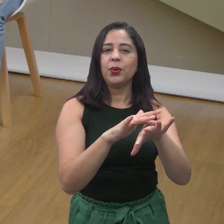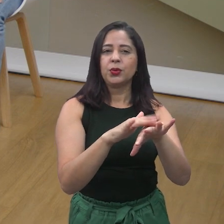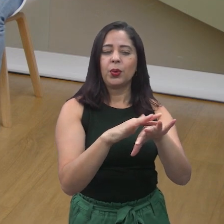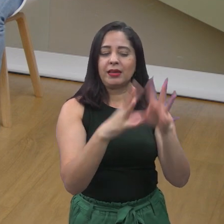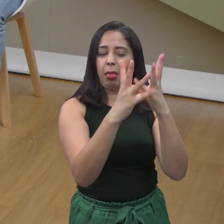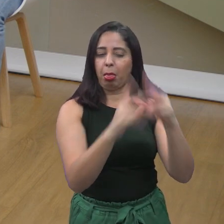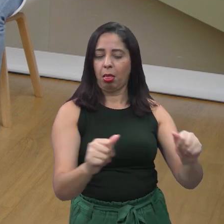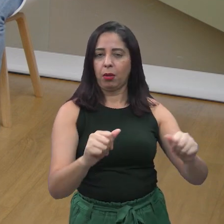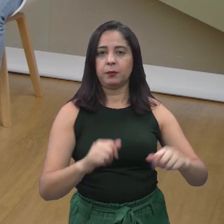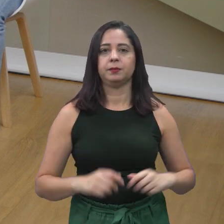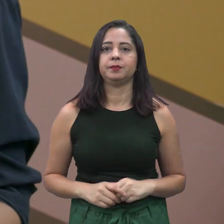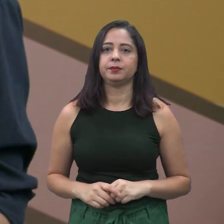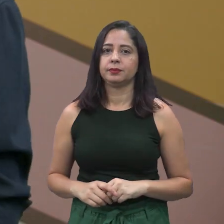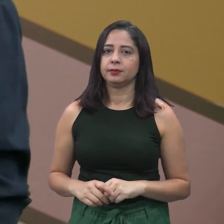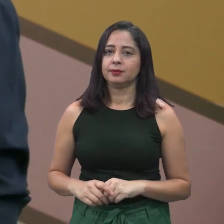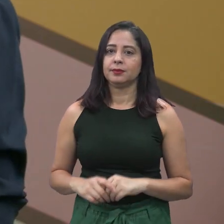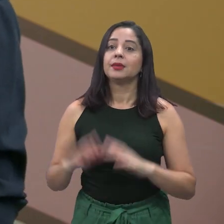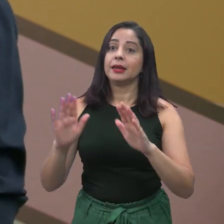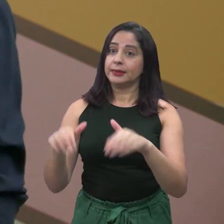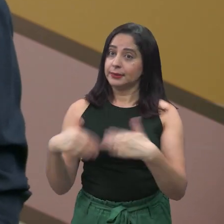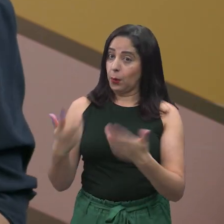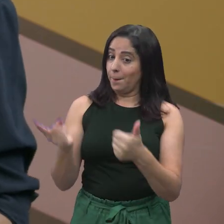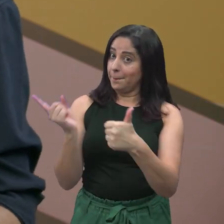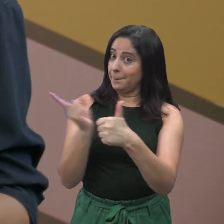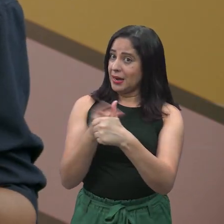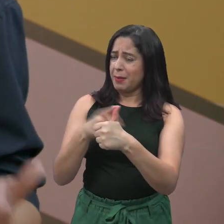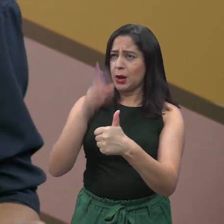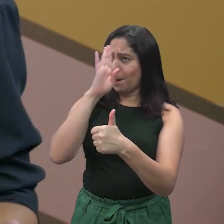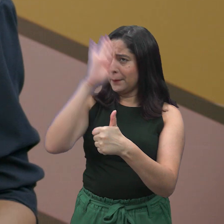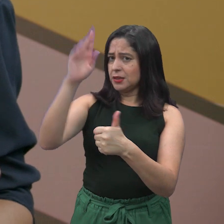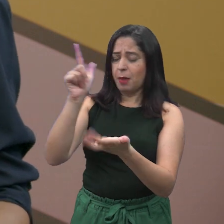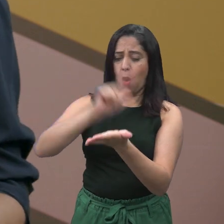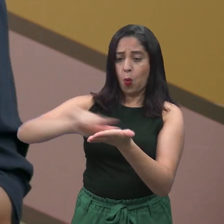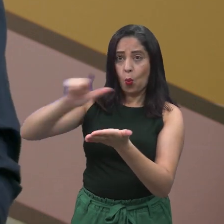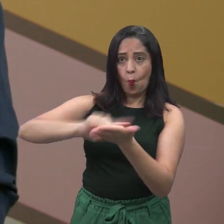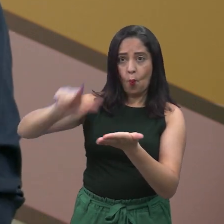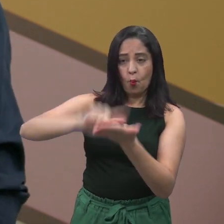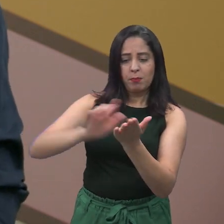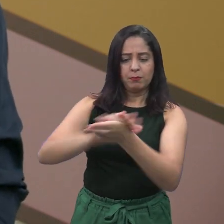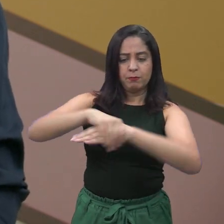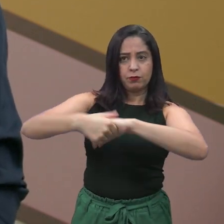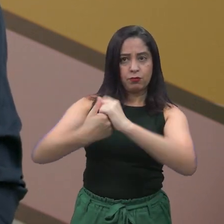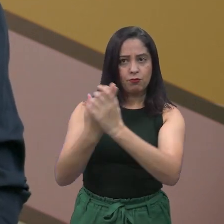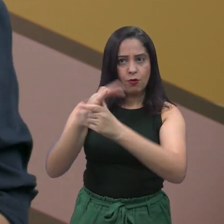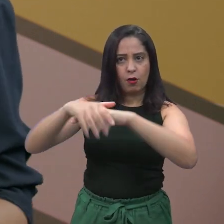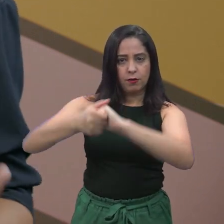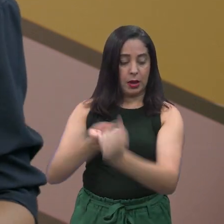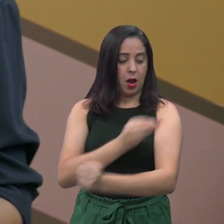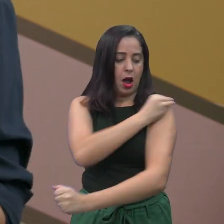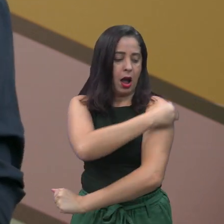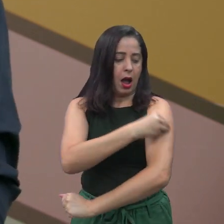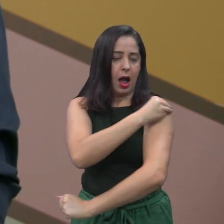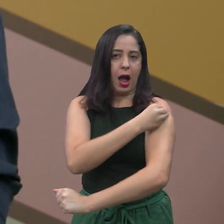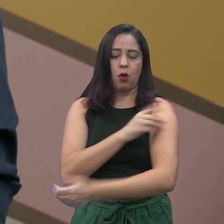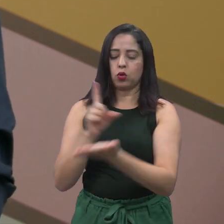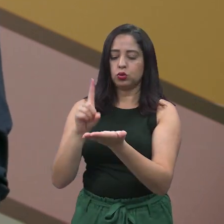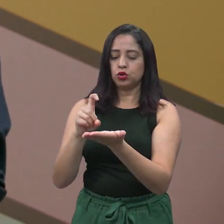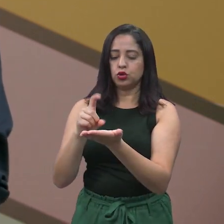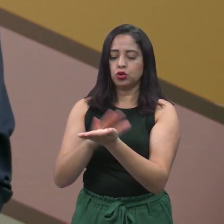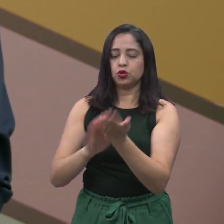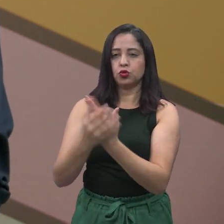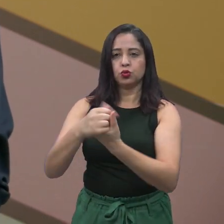nossas escolas. Bom, primeiro ter os hábitos realmente de higienização, né? Não somente álcool gel, lavar a mão com água e sabão, a higienização nasal